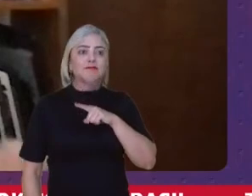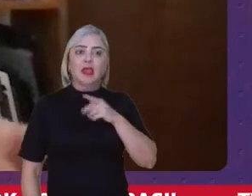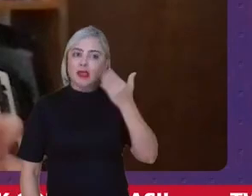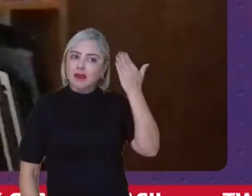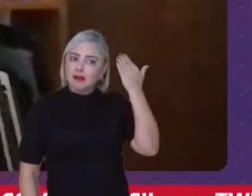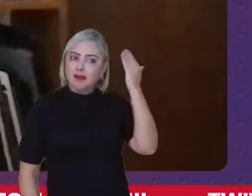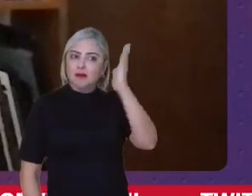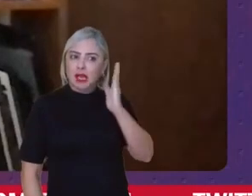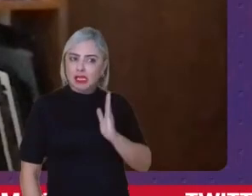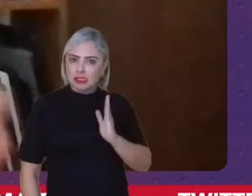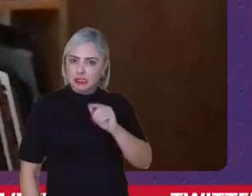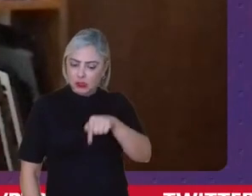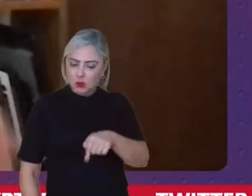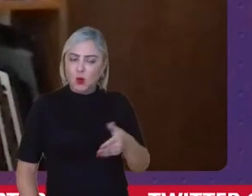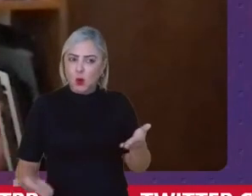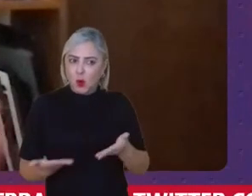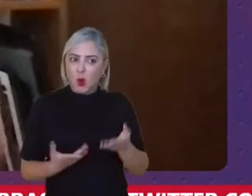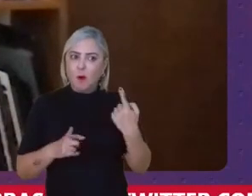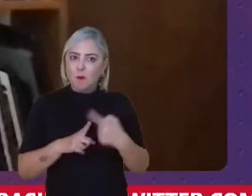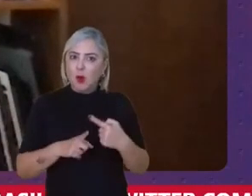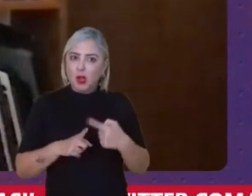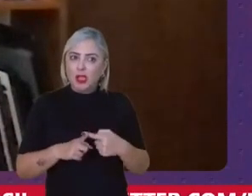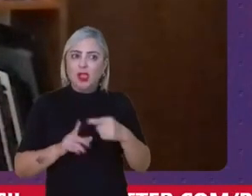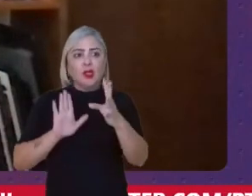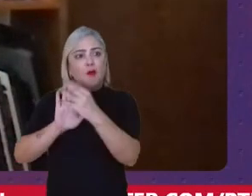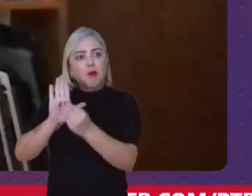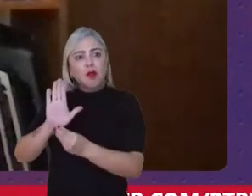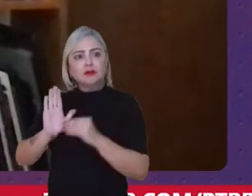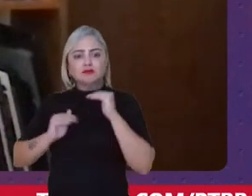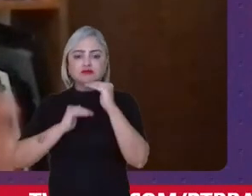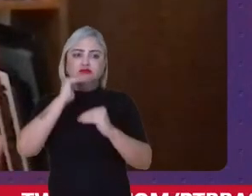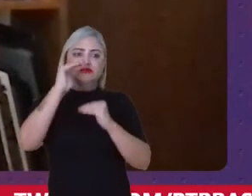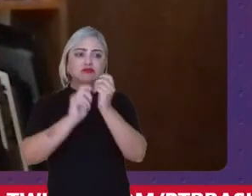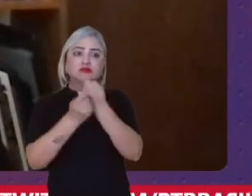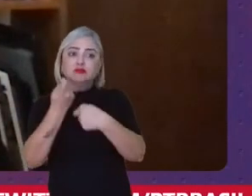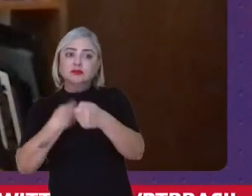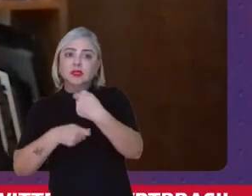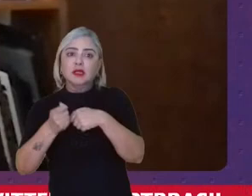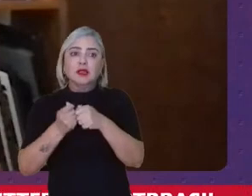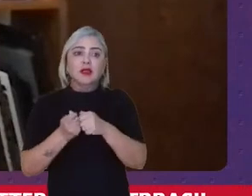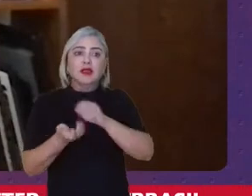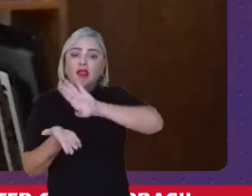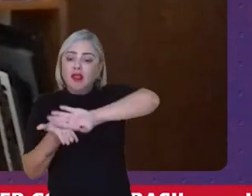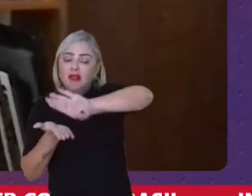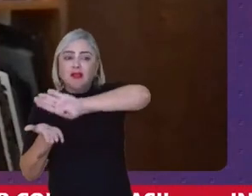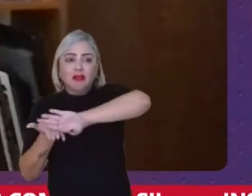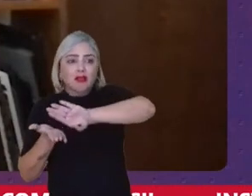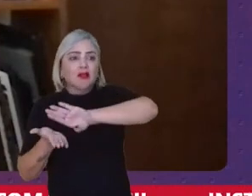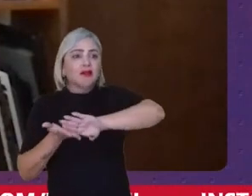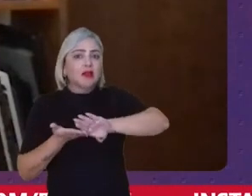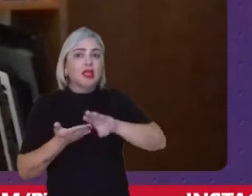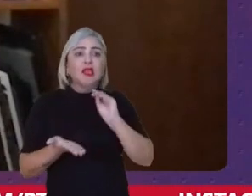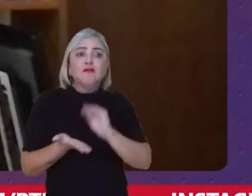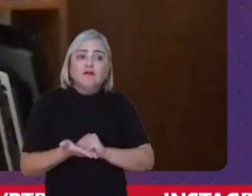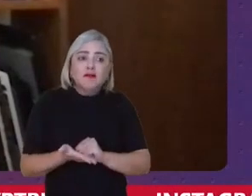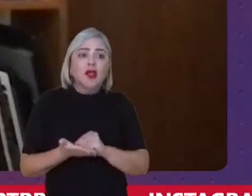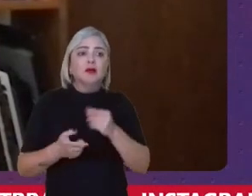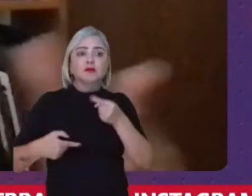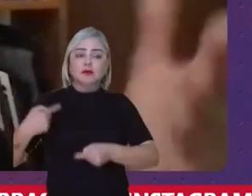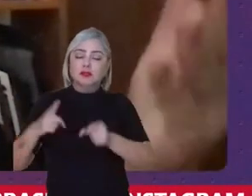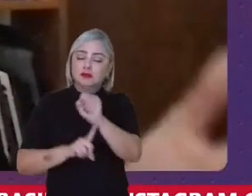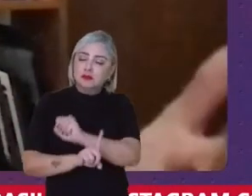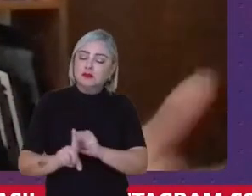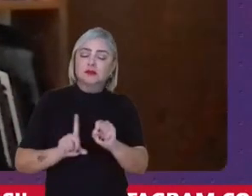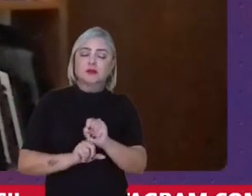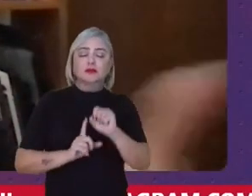existia no Brasil e existe por conta de um modelo de desenvolvimento econômico que é excludente e por falta de políticas